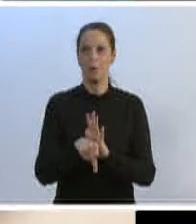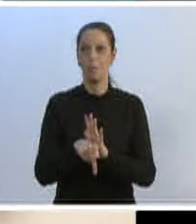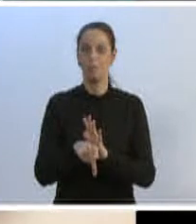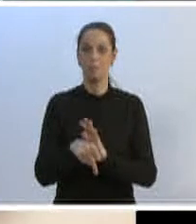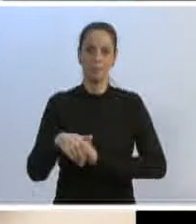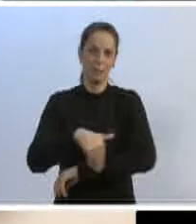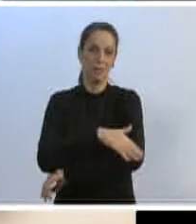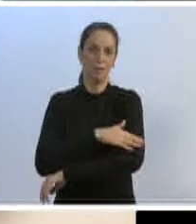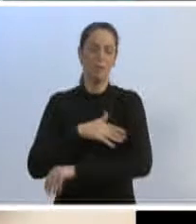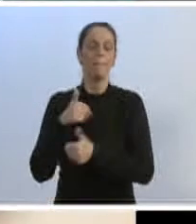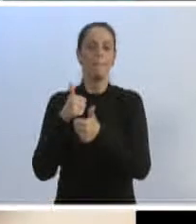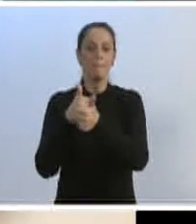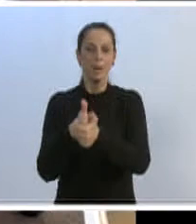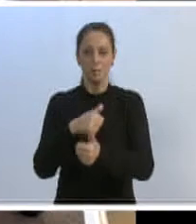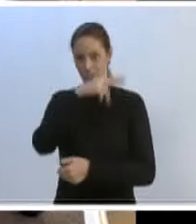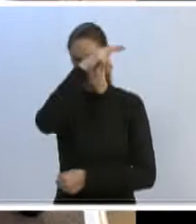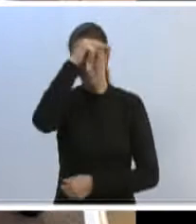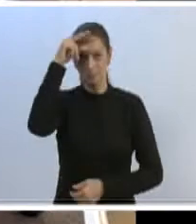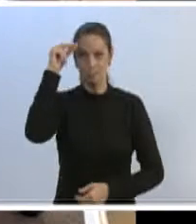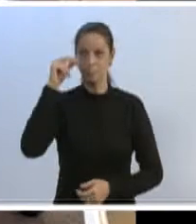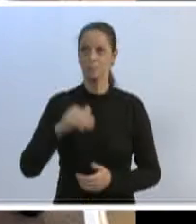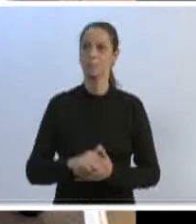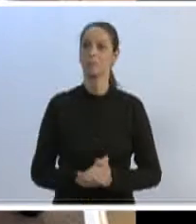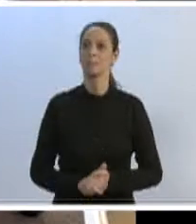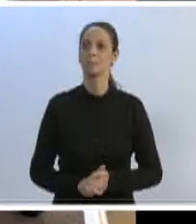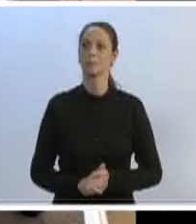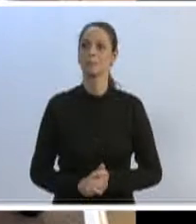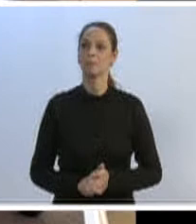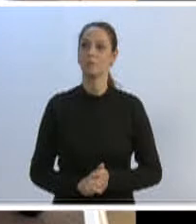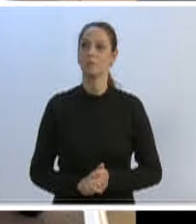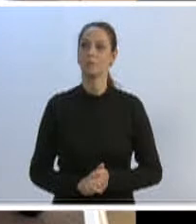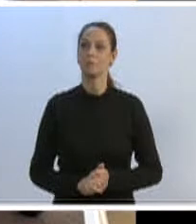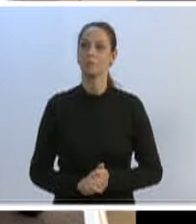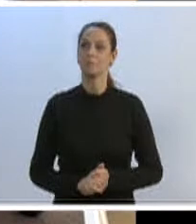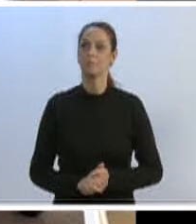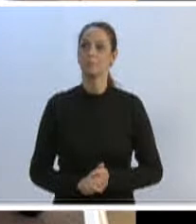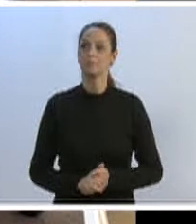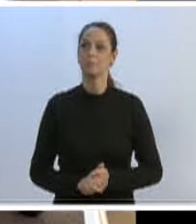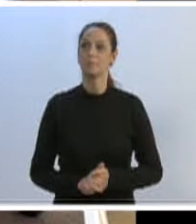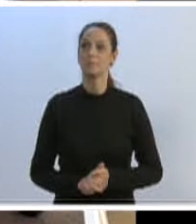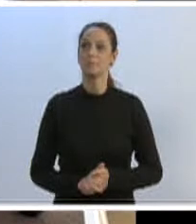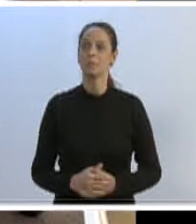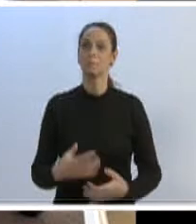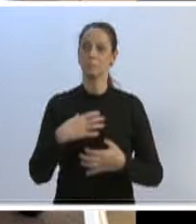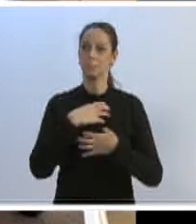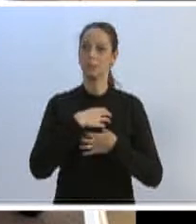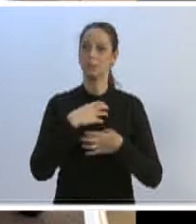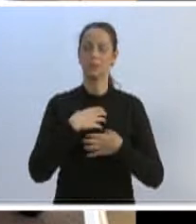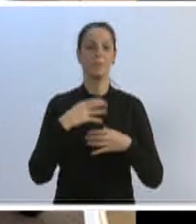anexa à prefeitura, e dizer da alegria de poder ter participado junto ao